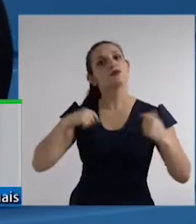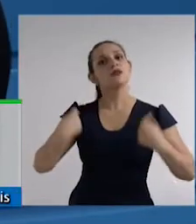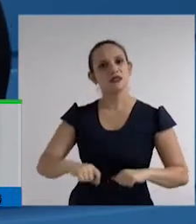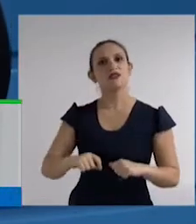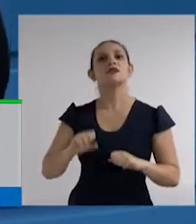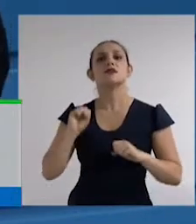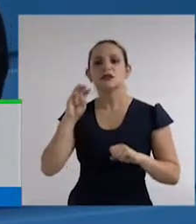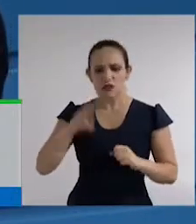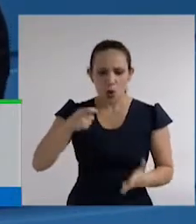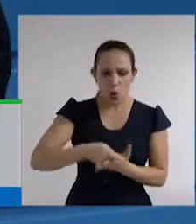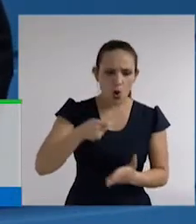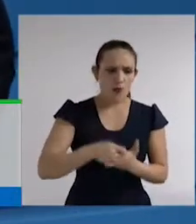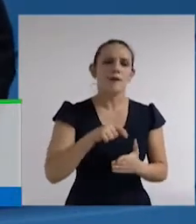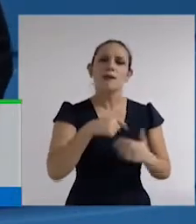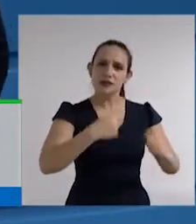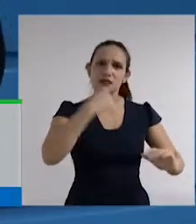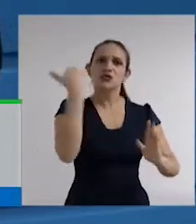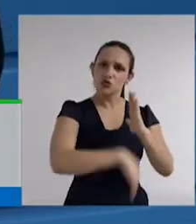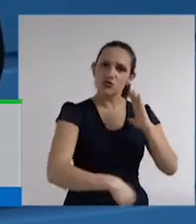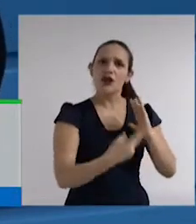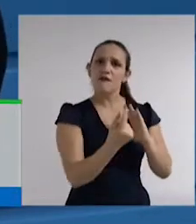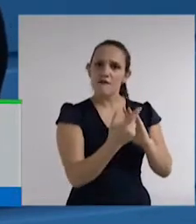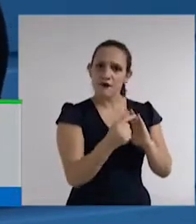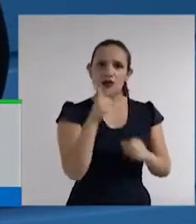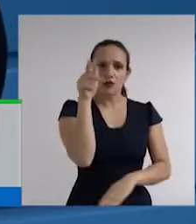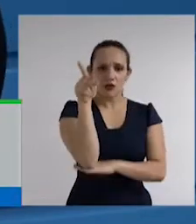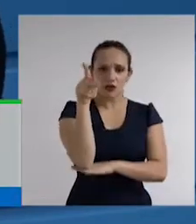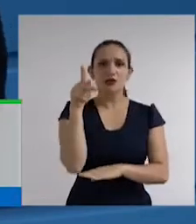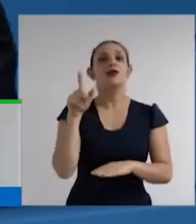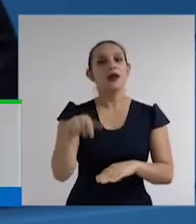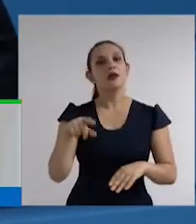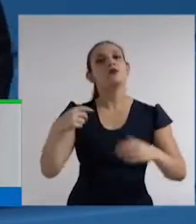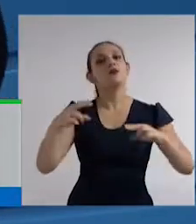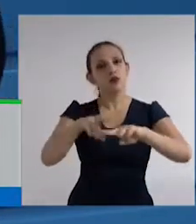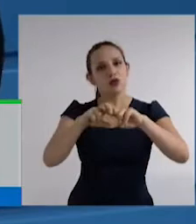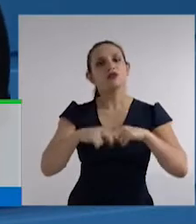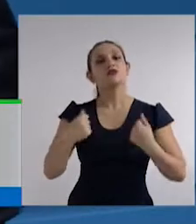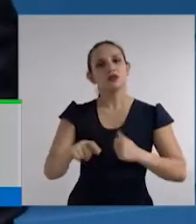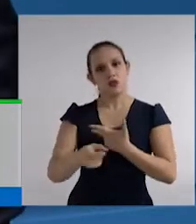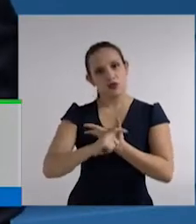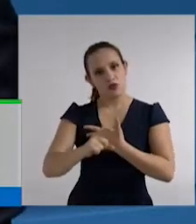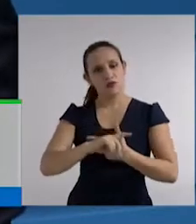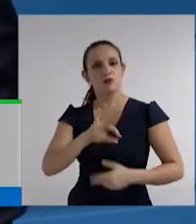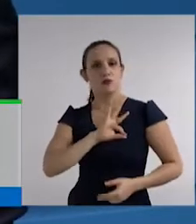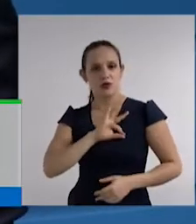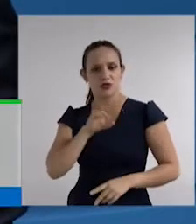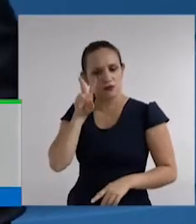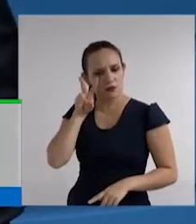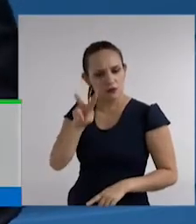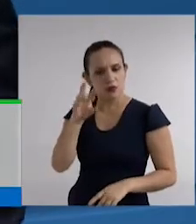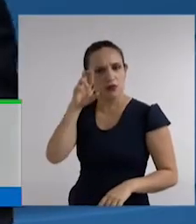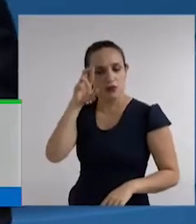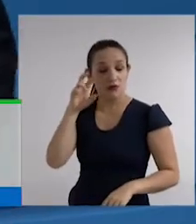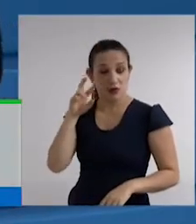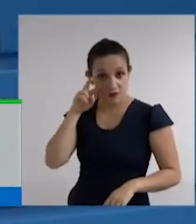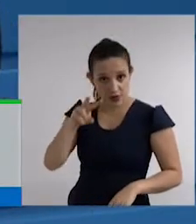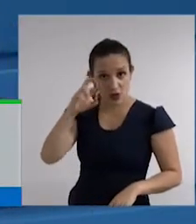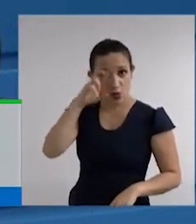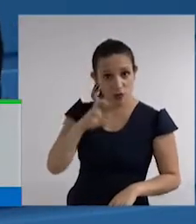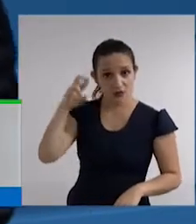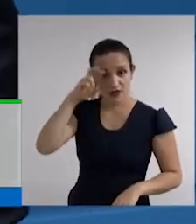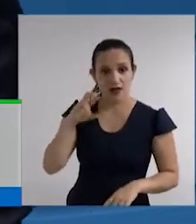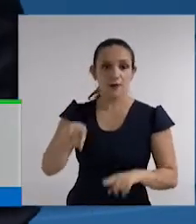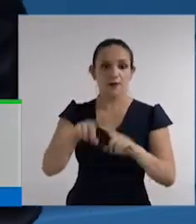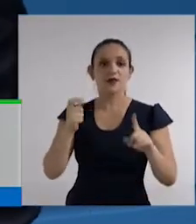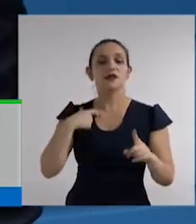chegue para o consumidor, e aí, nesse caso, o poder de polícia do Estado ele tem que falar mais alto. Eu parabenizo Vossa Excelência, mas penso que